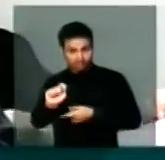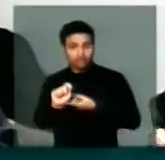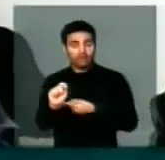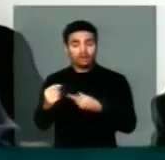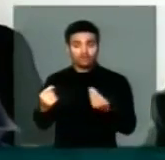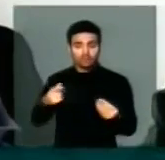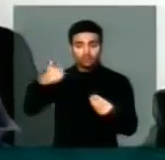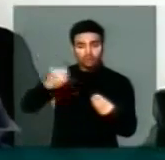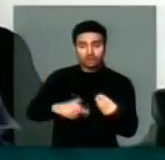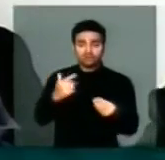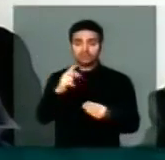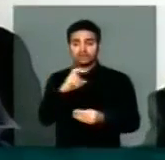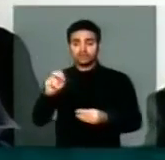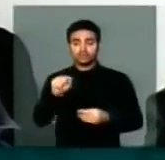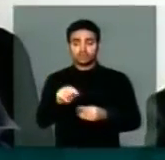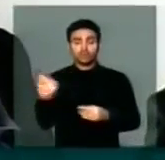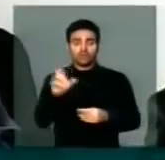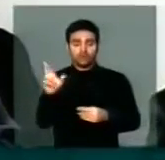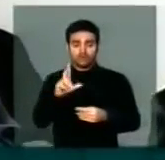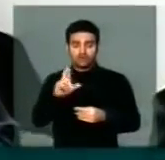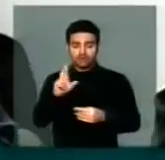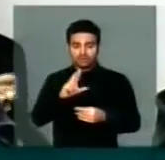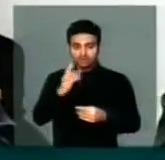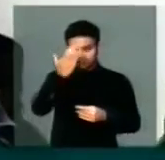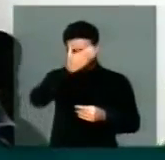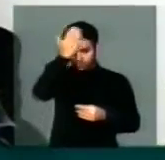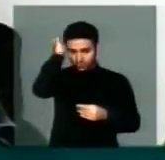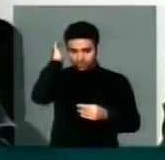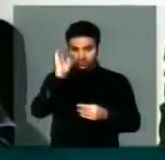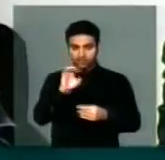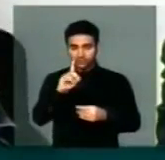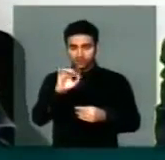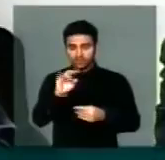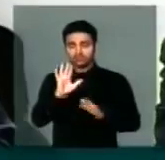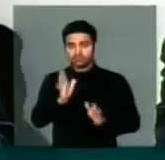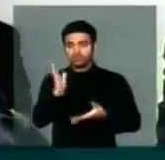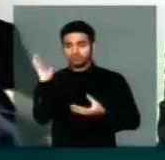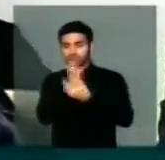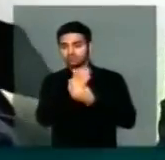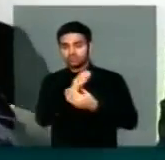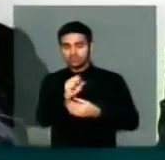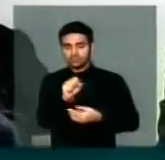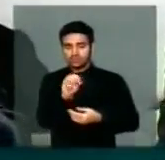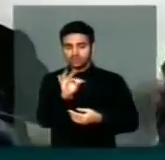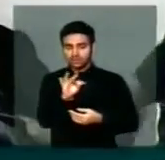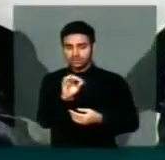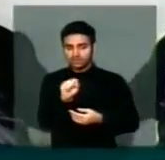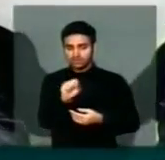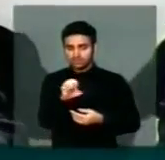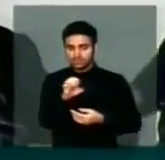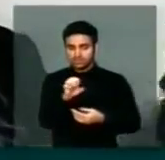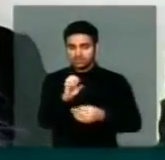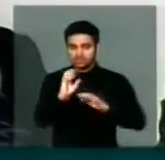doou ainda R$500 mil diretamente a Eduardo Cunha, conforme registrado no TSE.